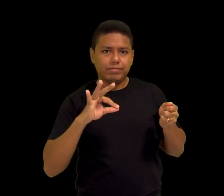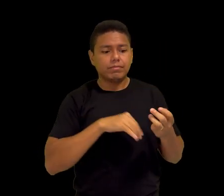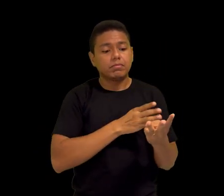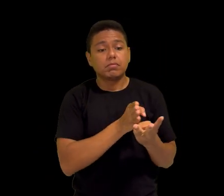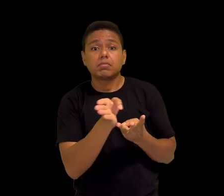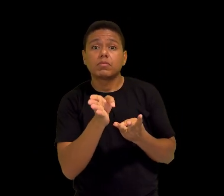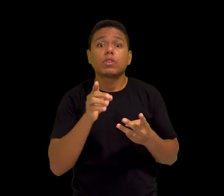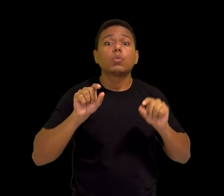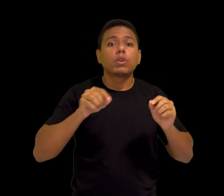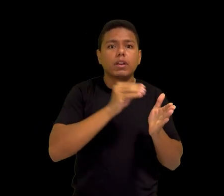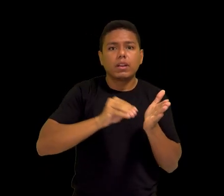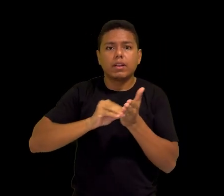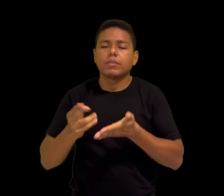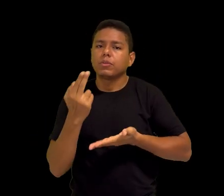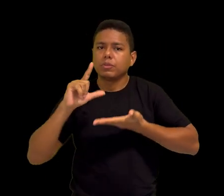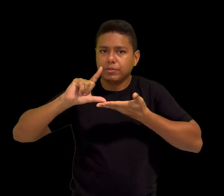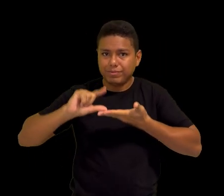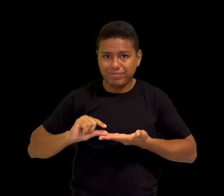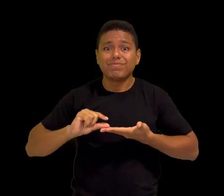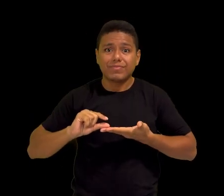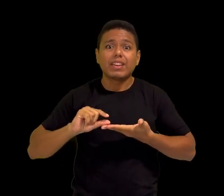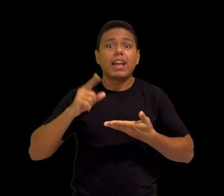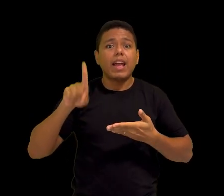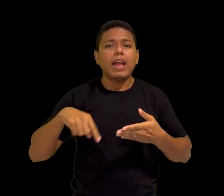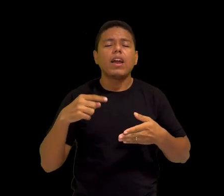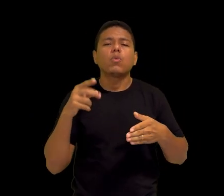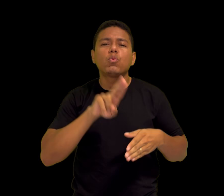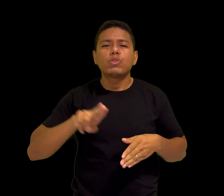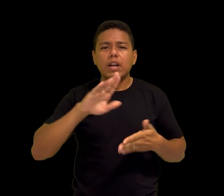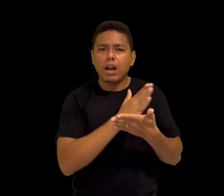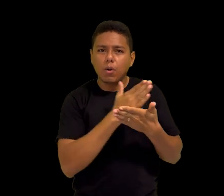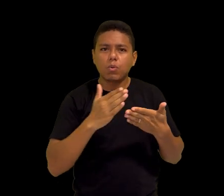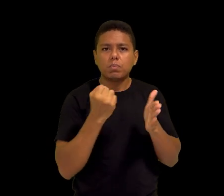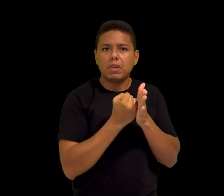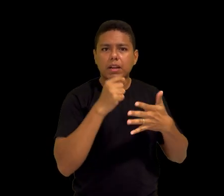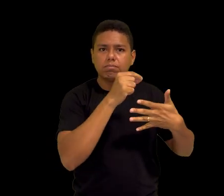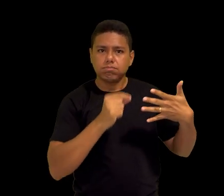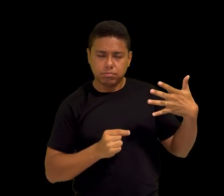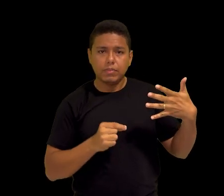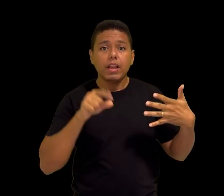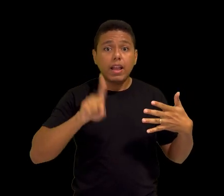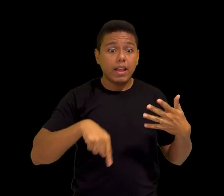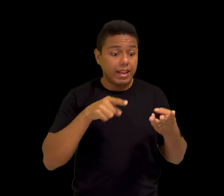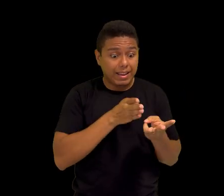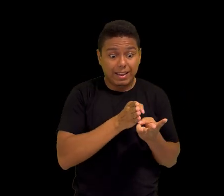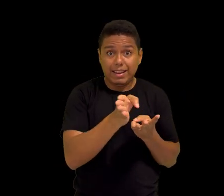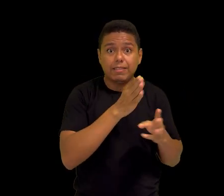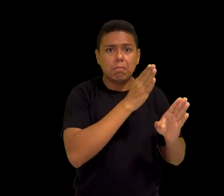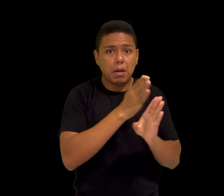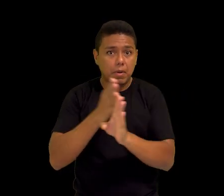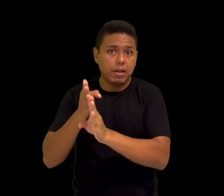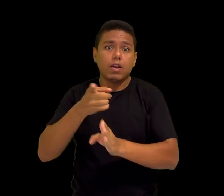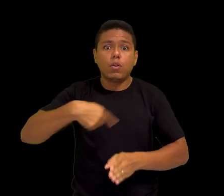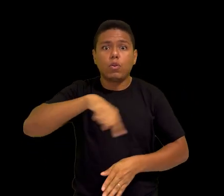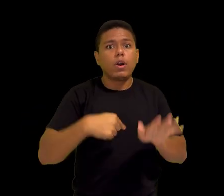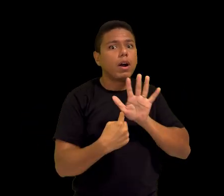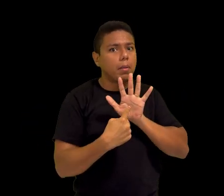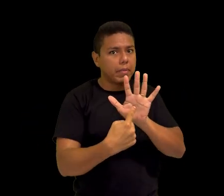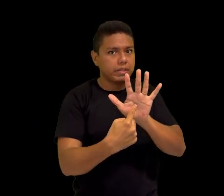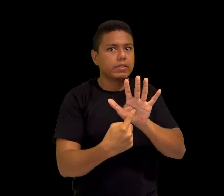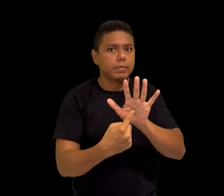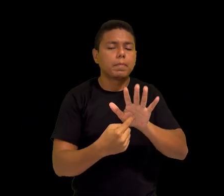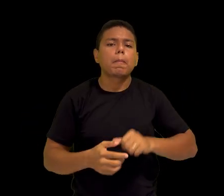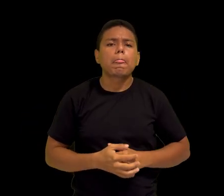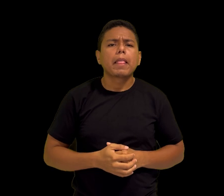de deficiências de micronutrientes por meio de biomarcadores. E são resultados desse terceiro eixo que eu vou trazer para vocês. Mas